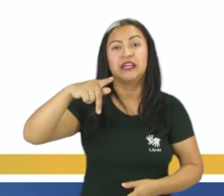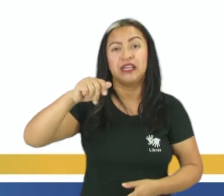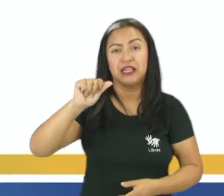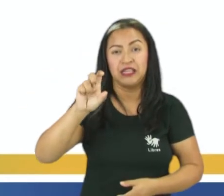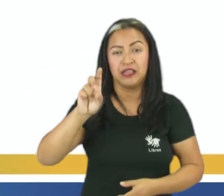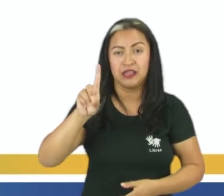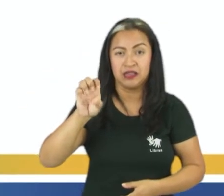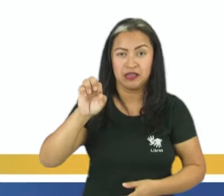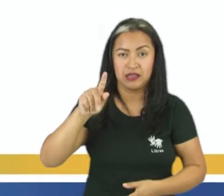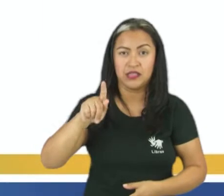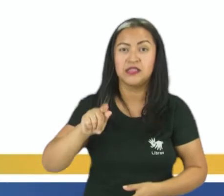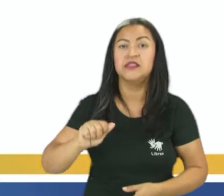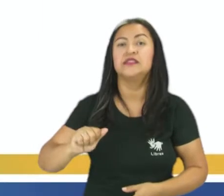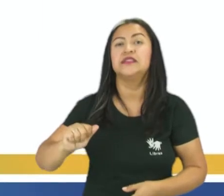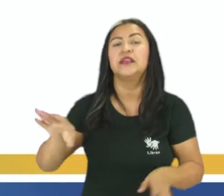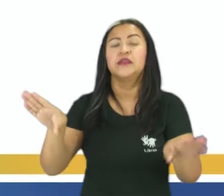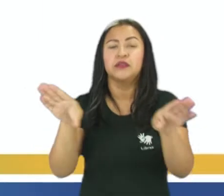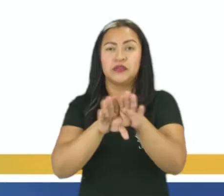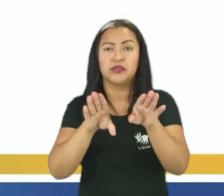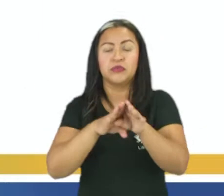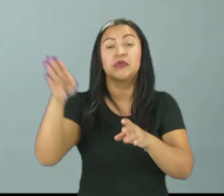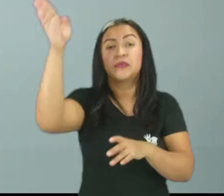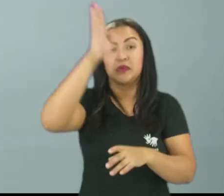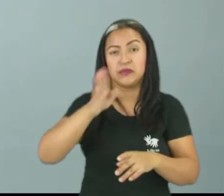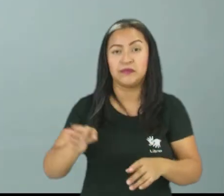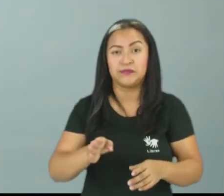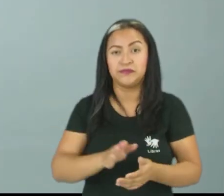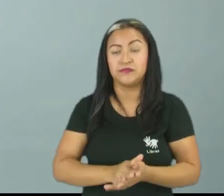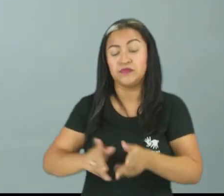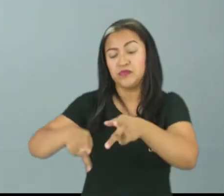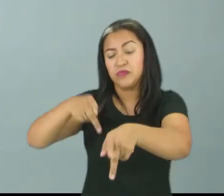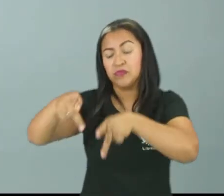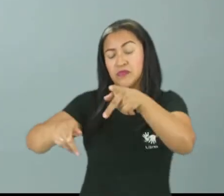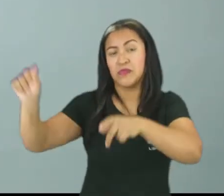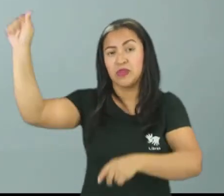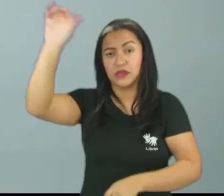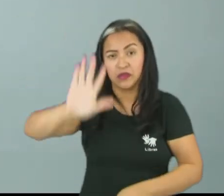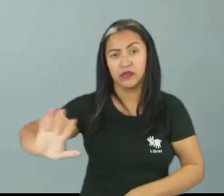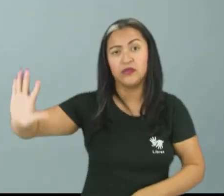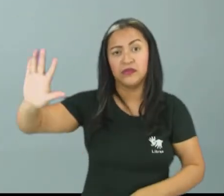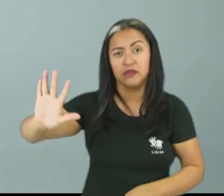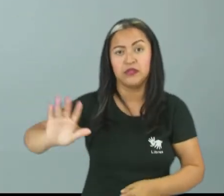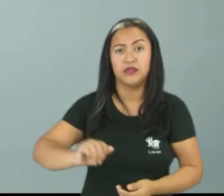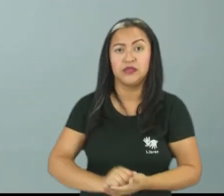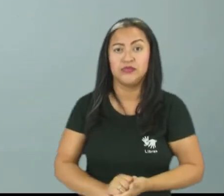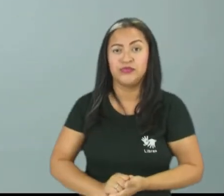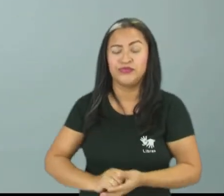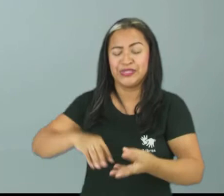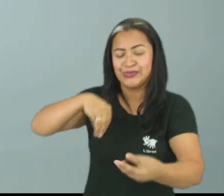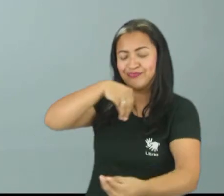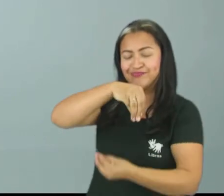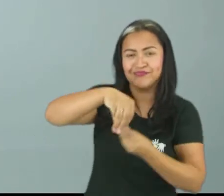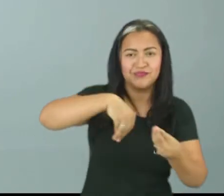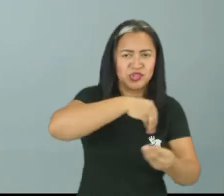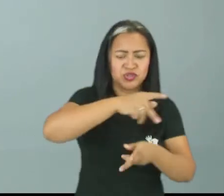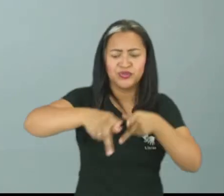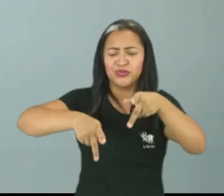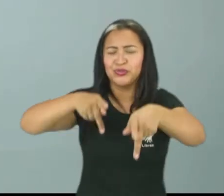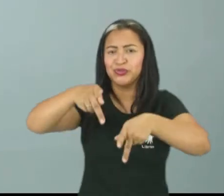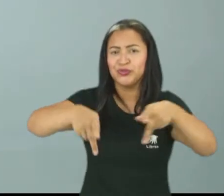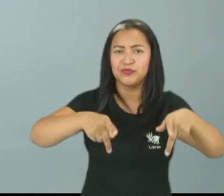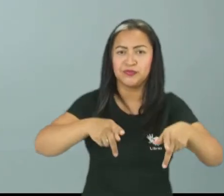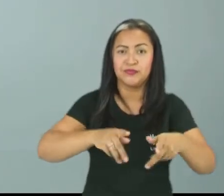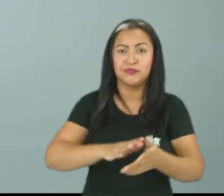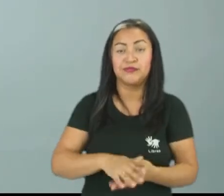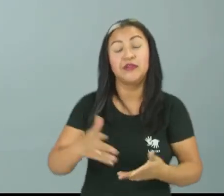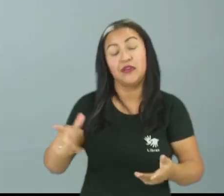né. Então, o que é isso? Aí são esses povos africanos, né, que se misturam aí com essas populações, e aí a gente